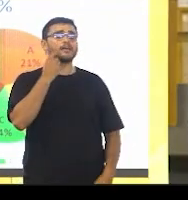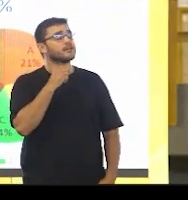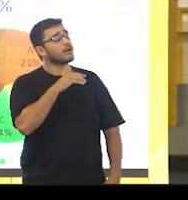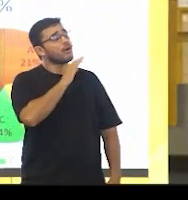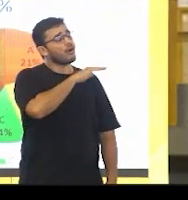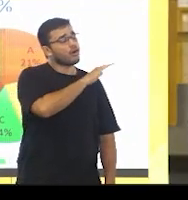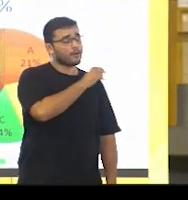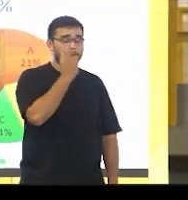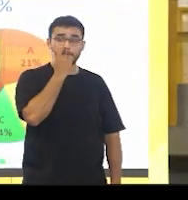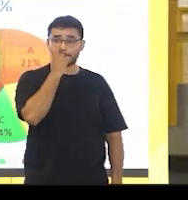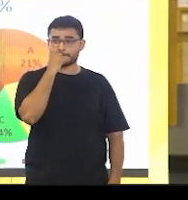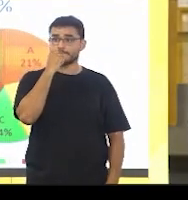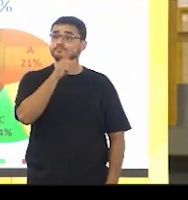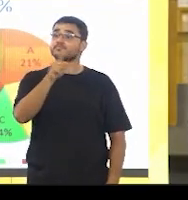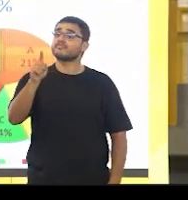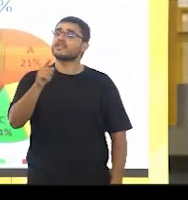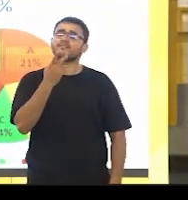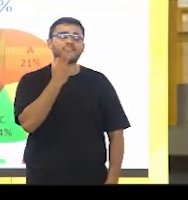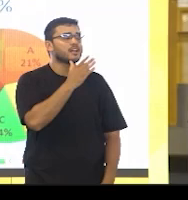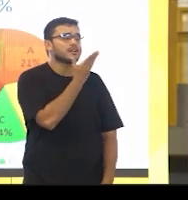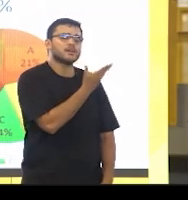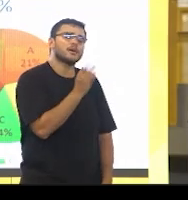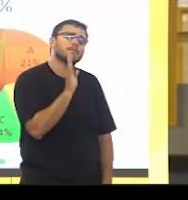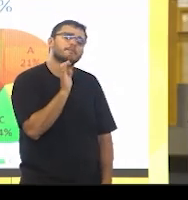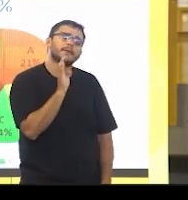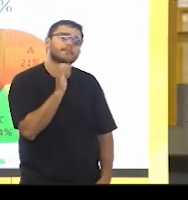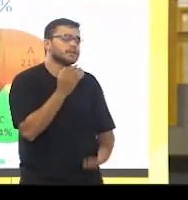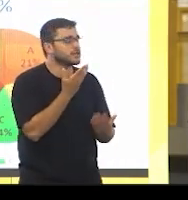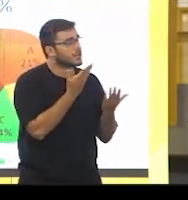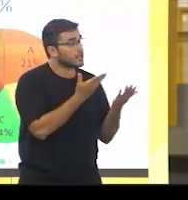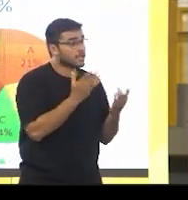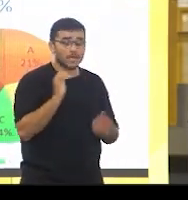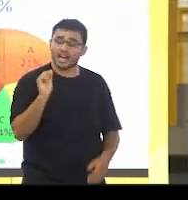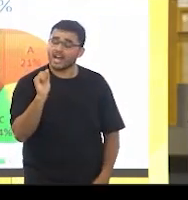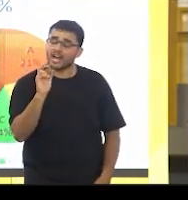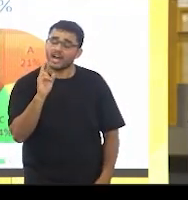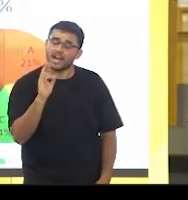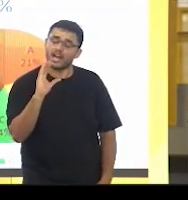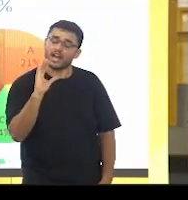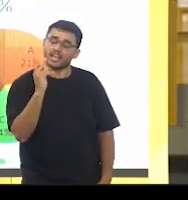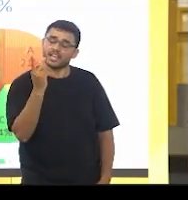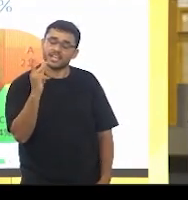bebê. Pode ser melhor: bebê. A